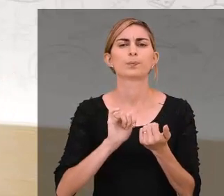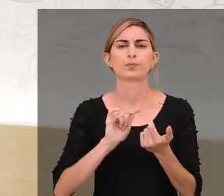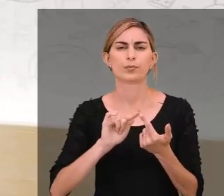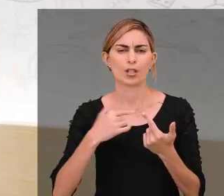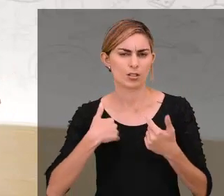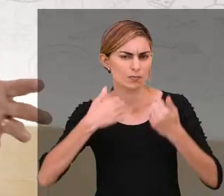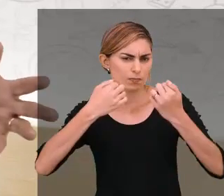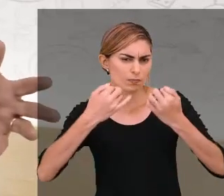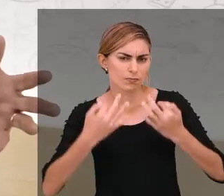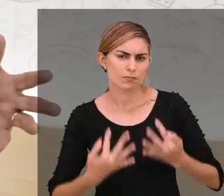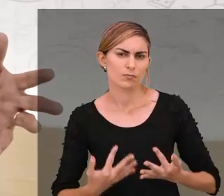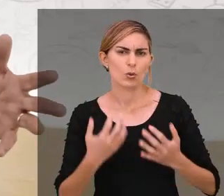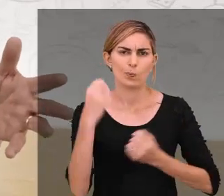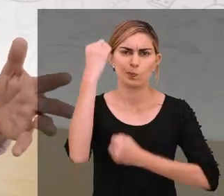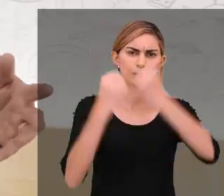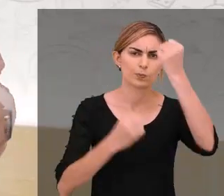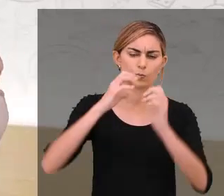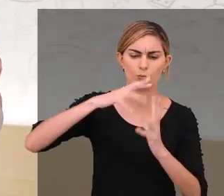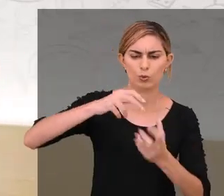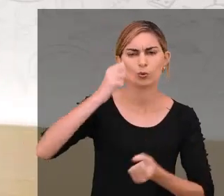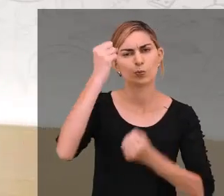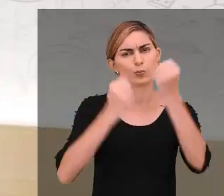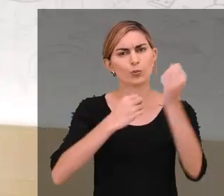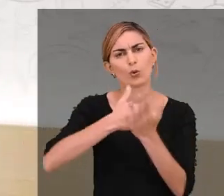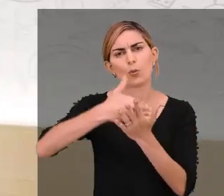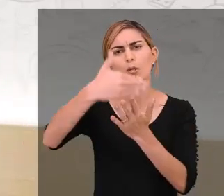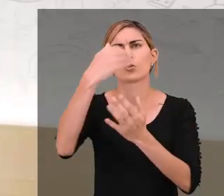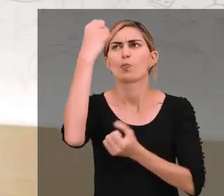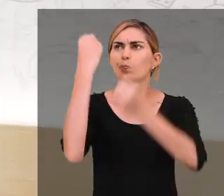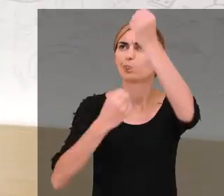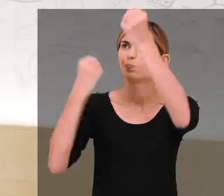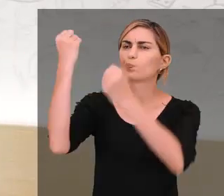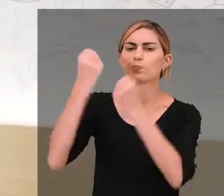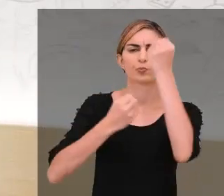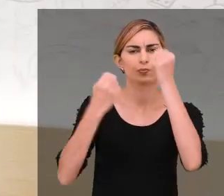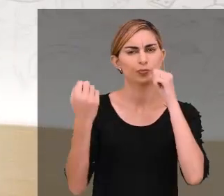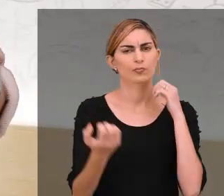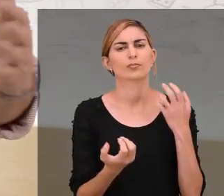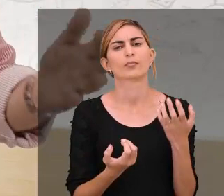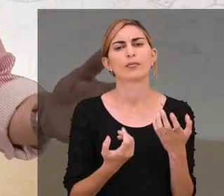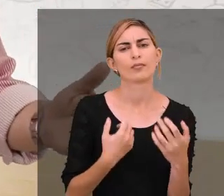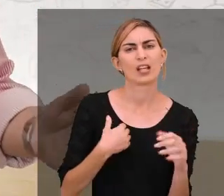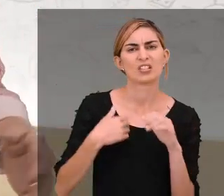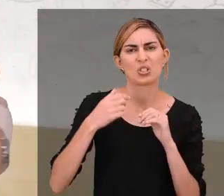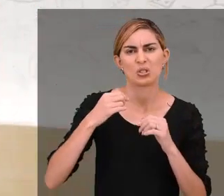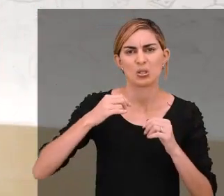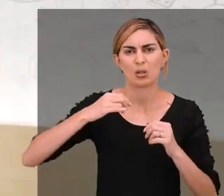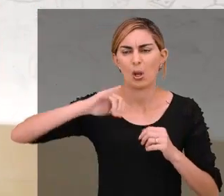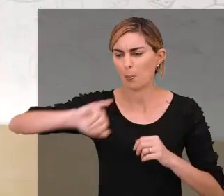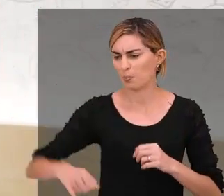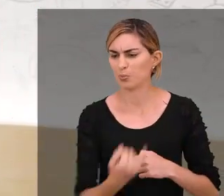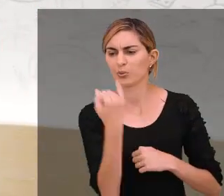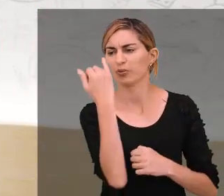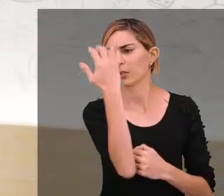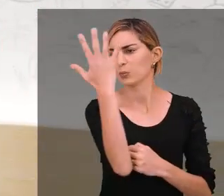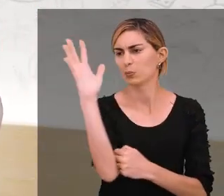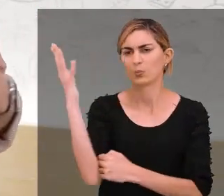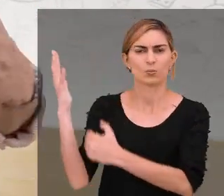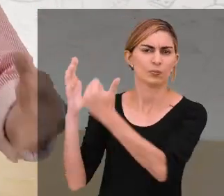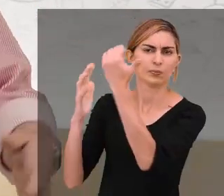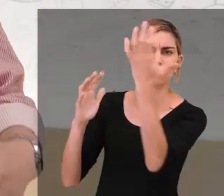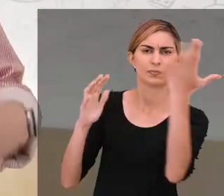Desde que o mundo se industrializou, nós temos, vamos dizer assim, abusado da natureza do ponto de vista